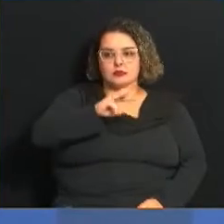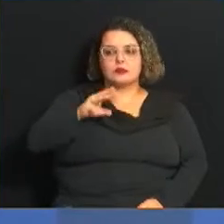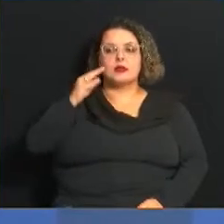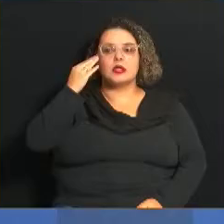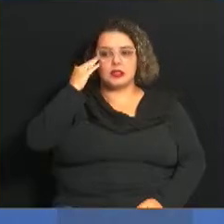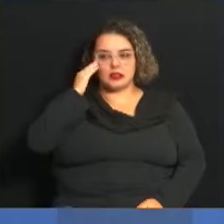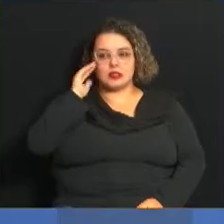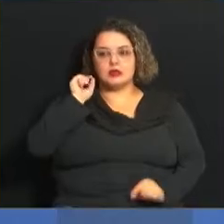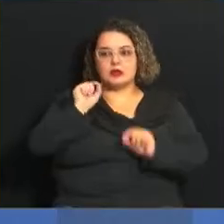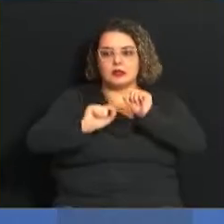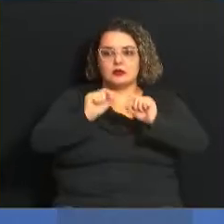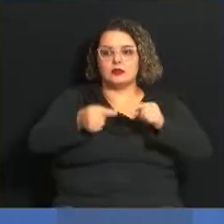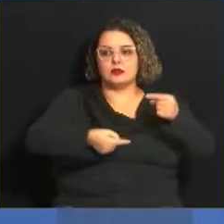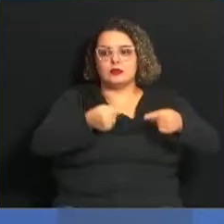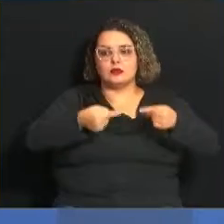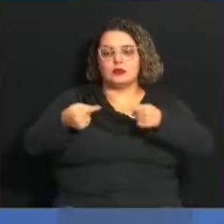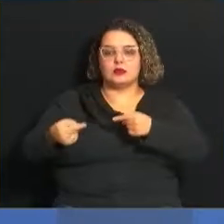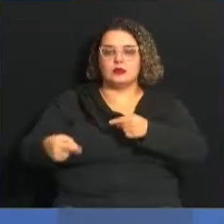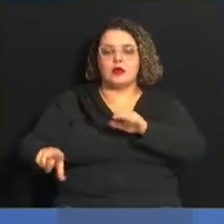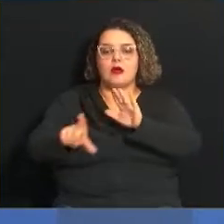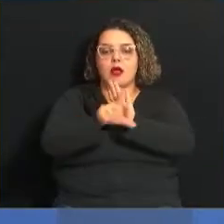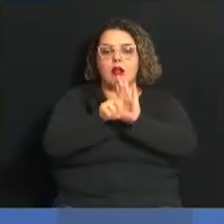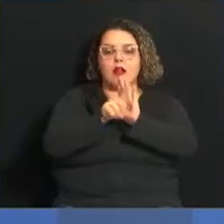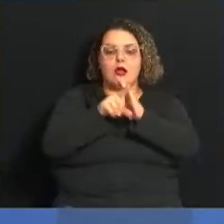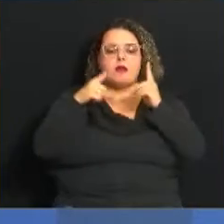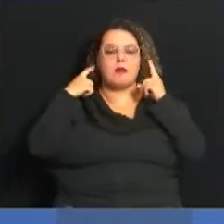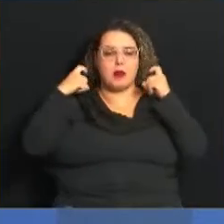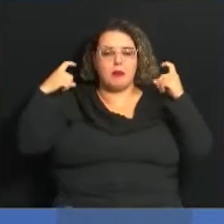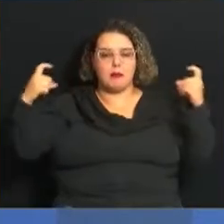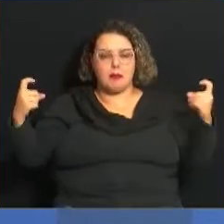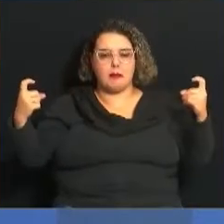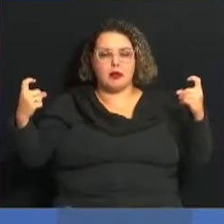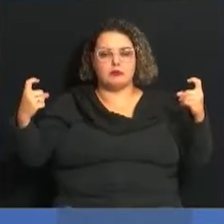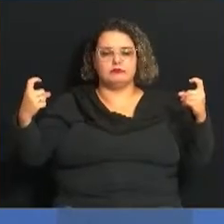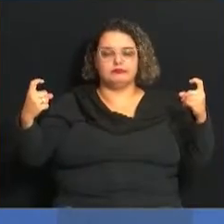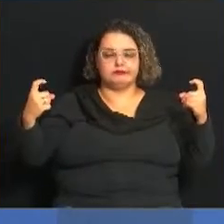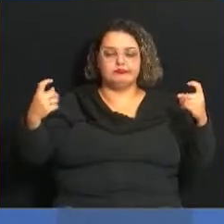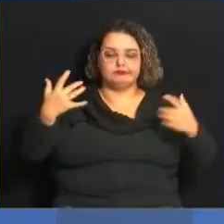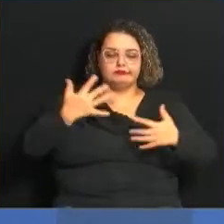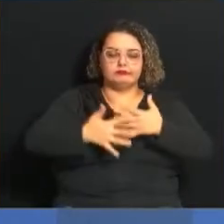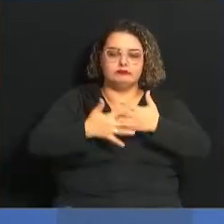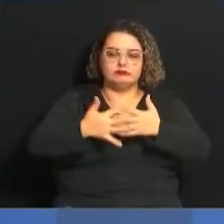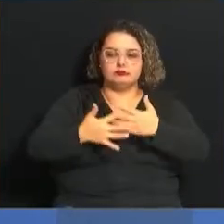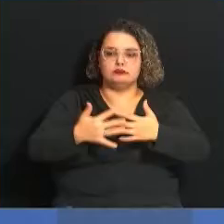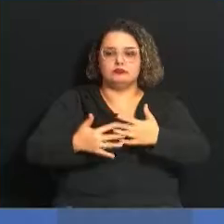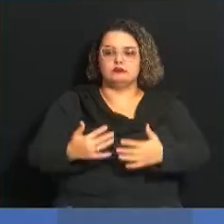essa discussão sobre a lei da poluição sonora. Mais informações no